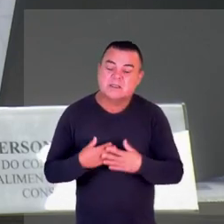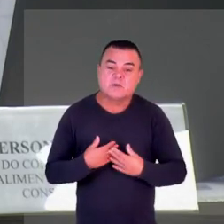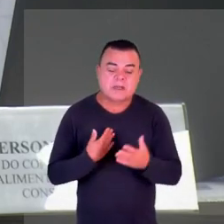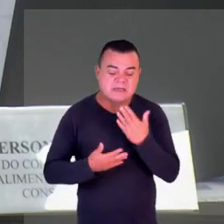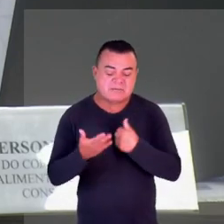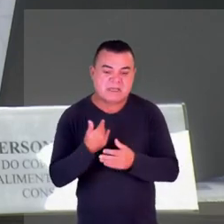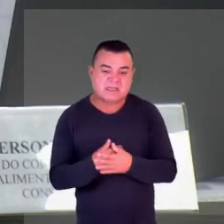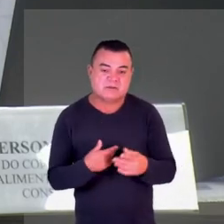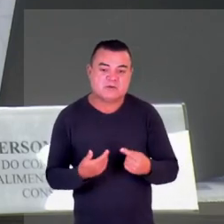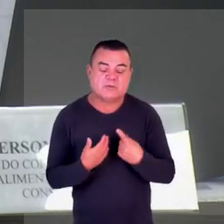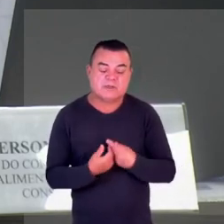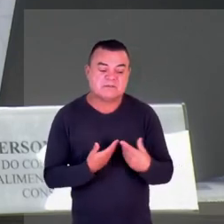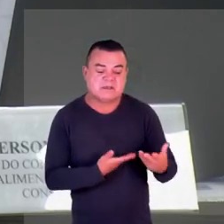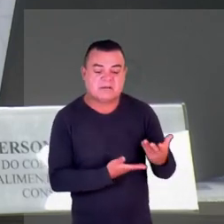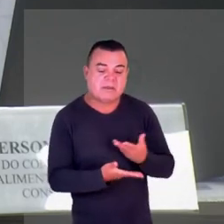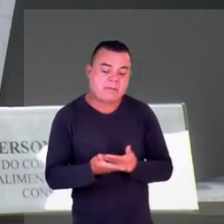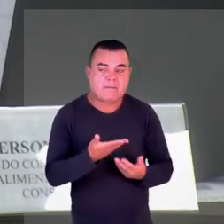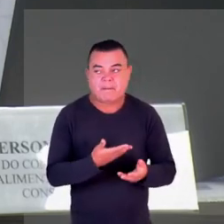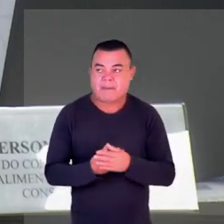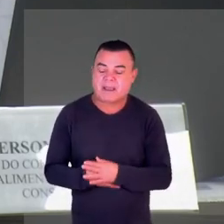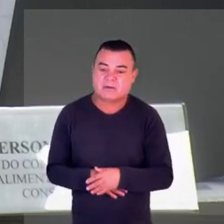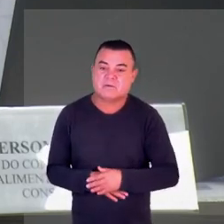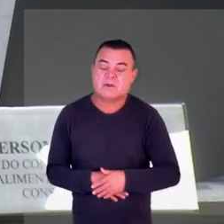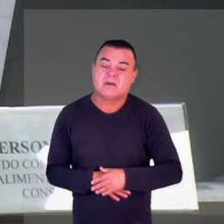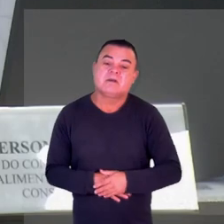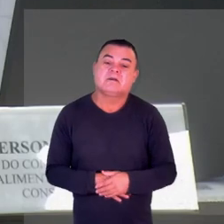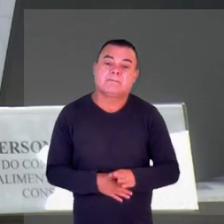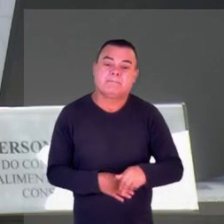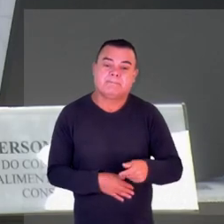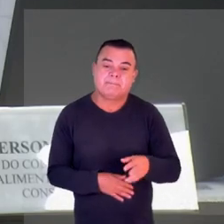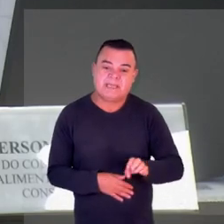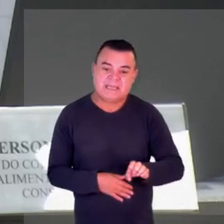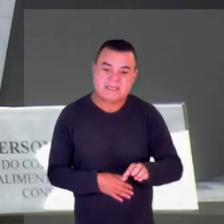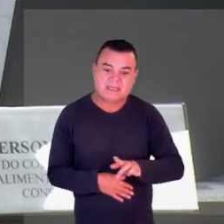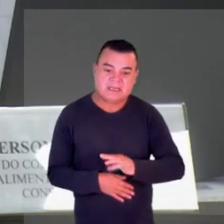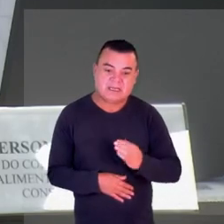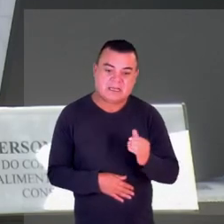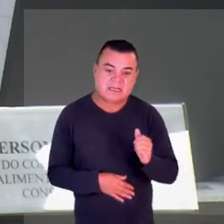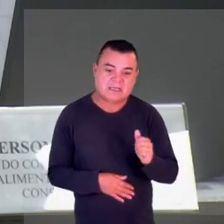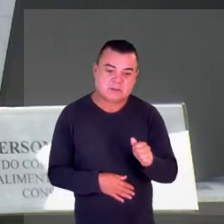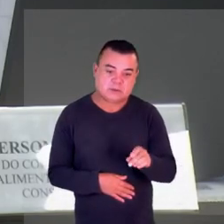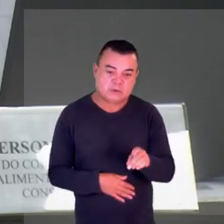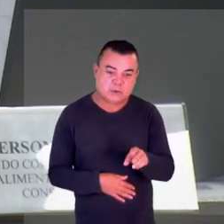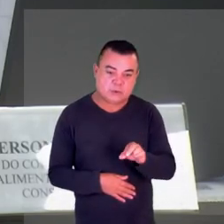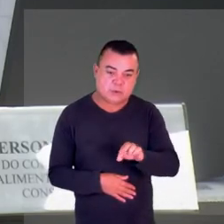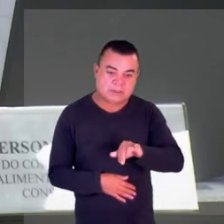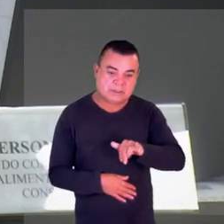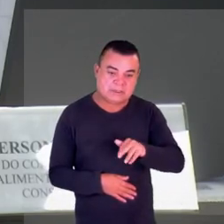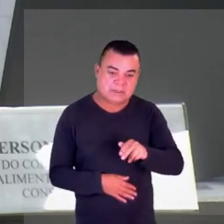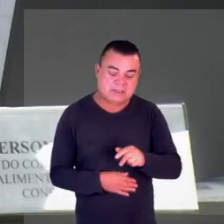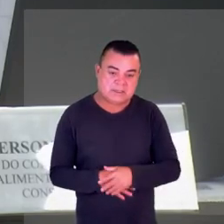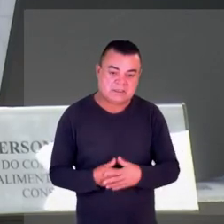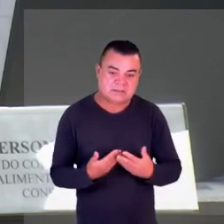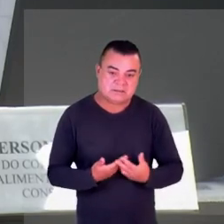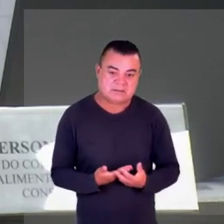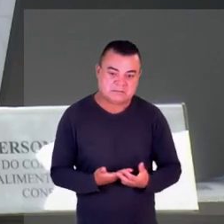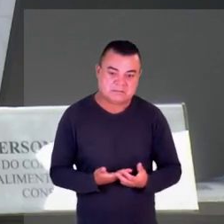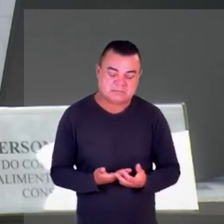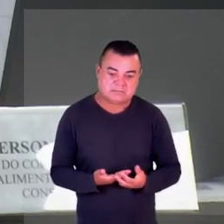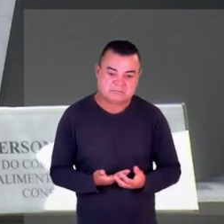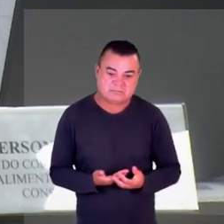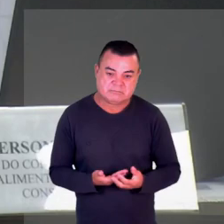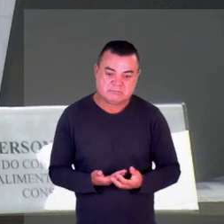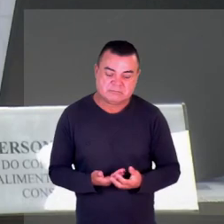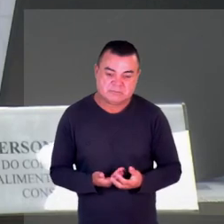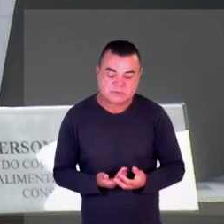como meia dúzia de grandes eh né e e e e